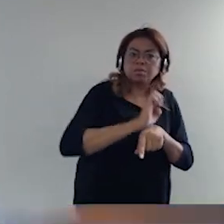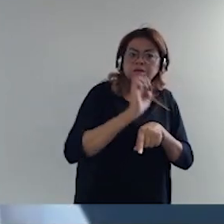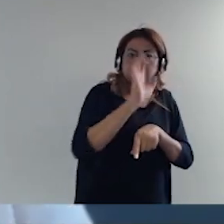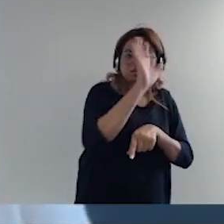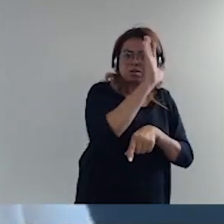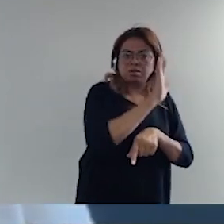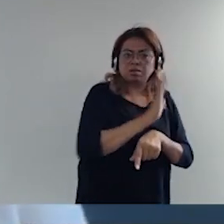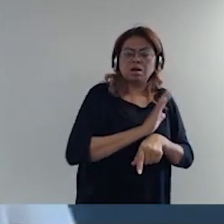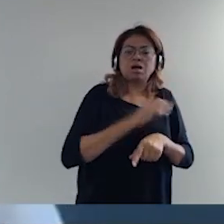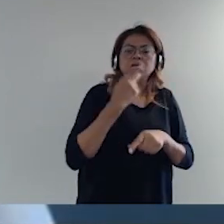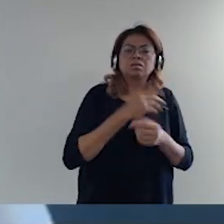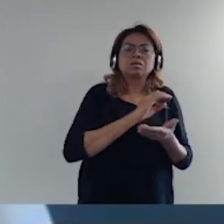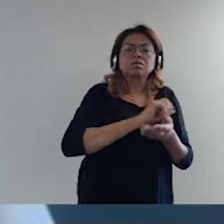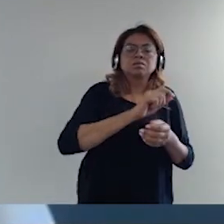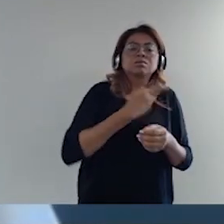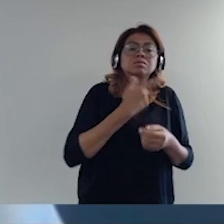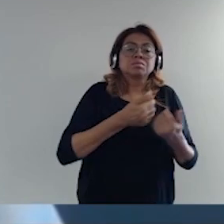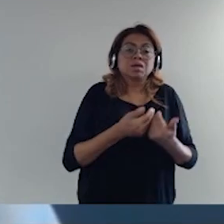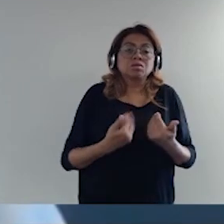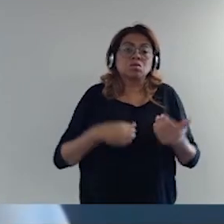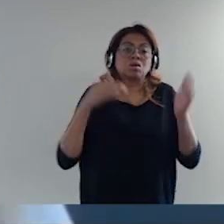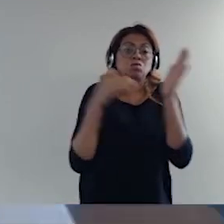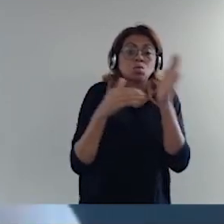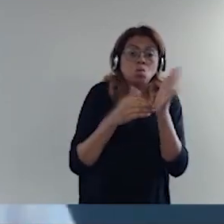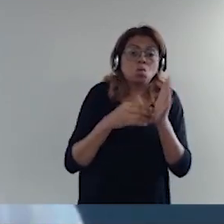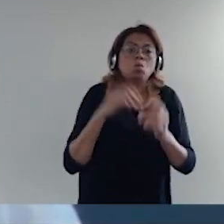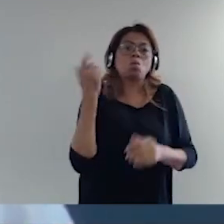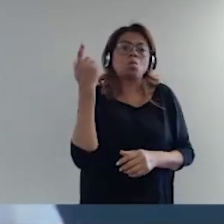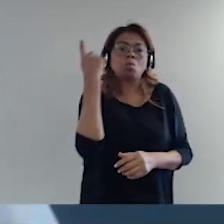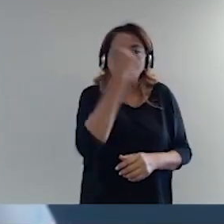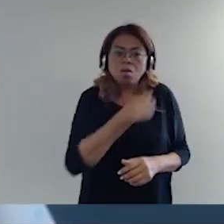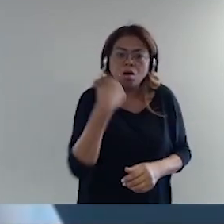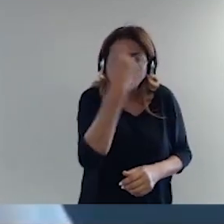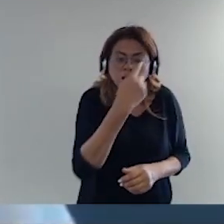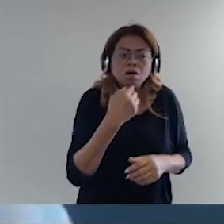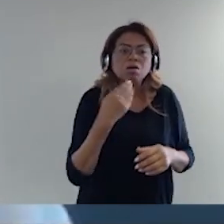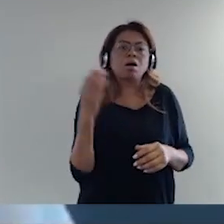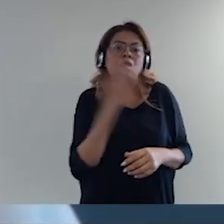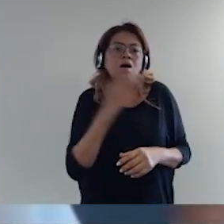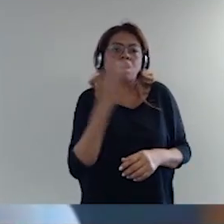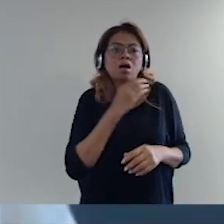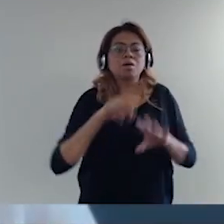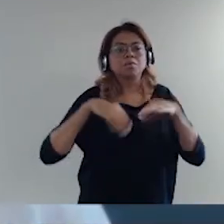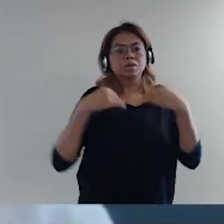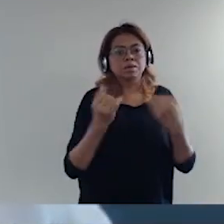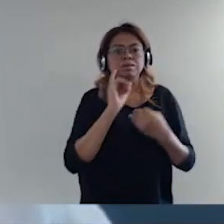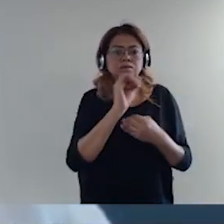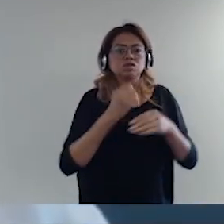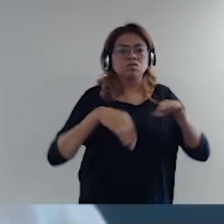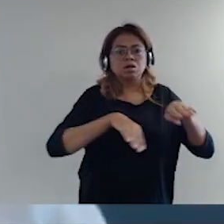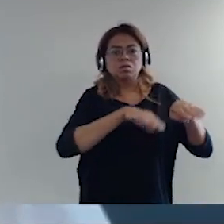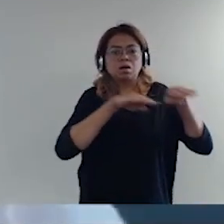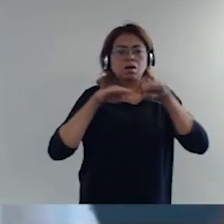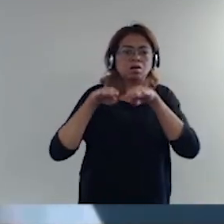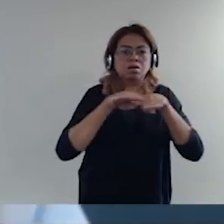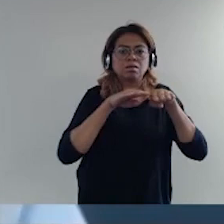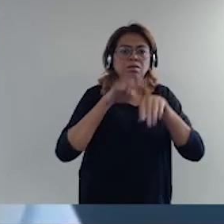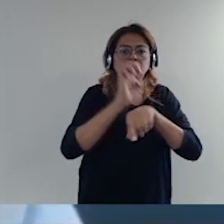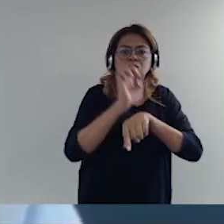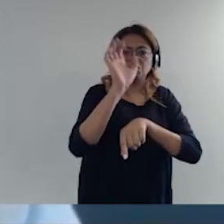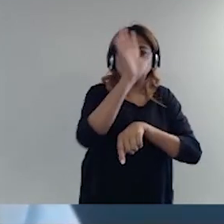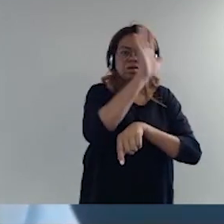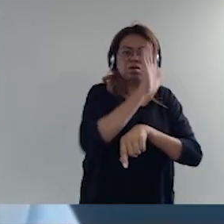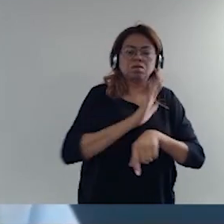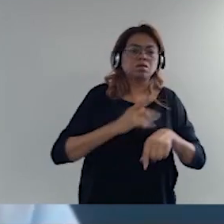Desvinculados em mecanismos de última hora, não é? Que não deveriam existir. Houvesse um equilíbrio federativo adequado, ela